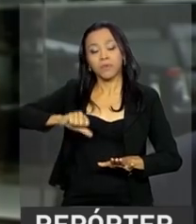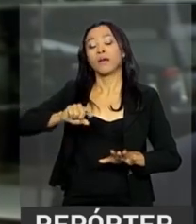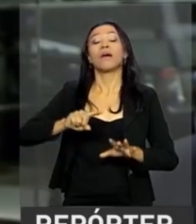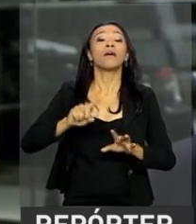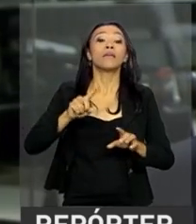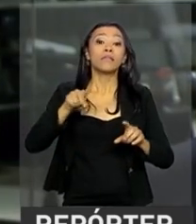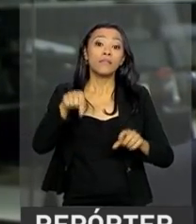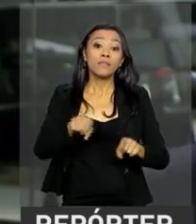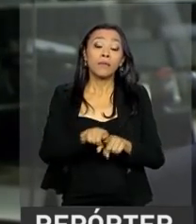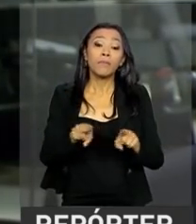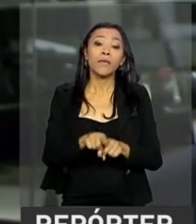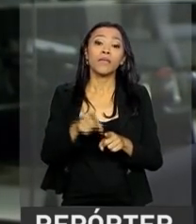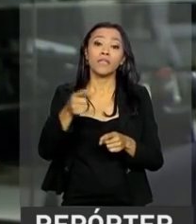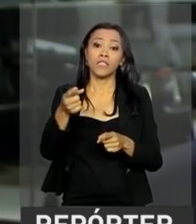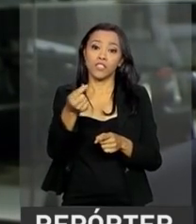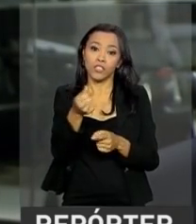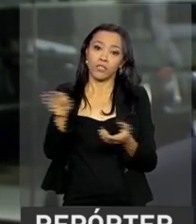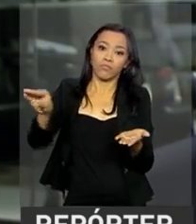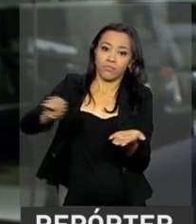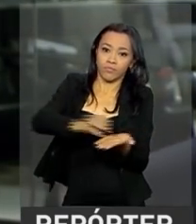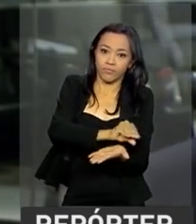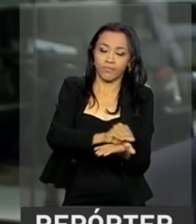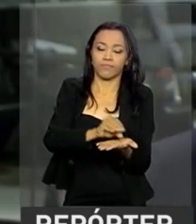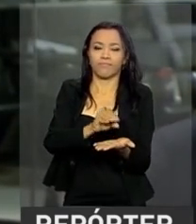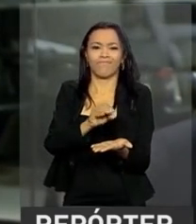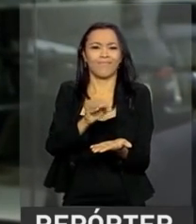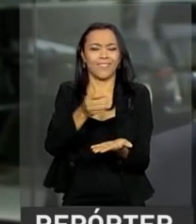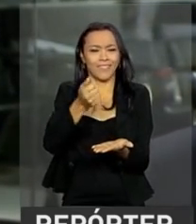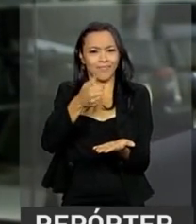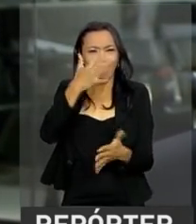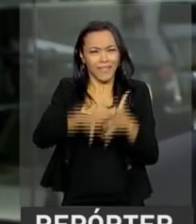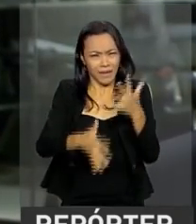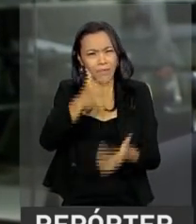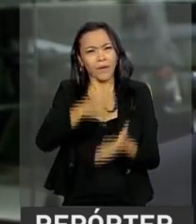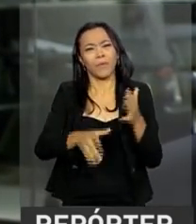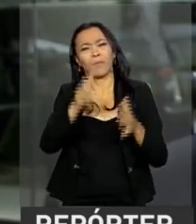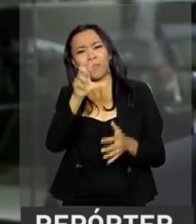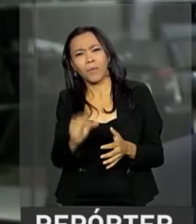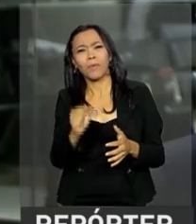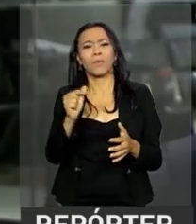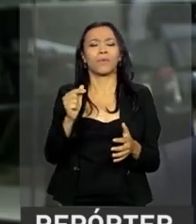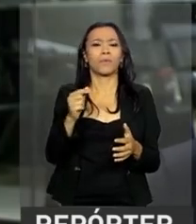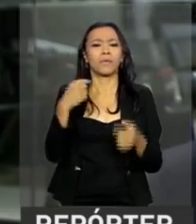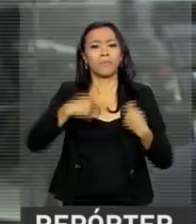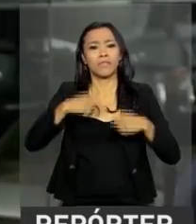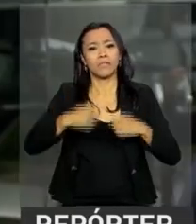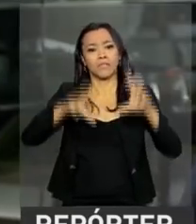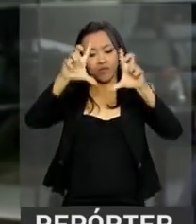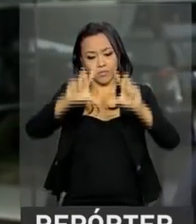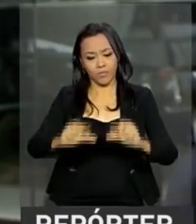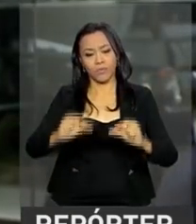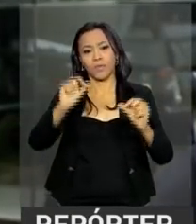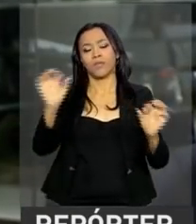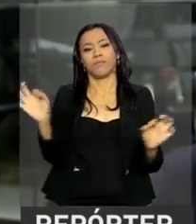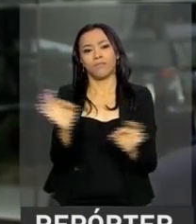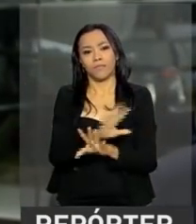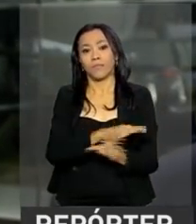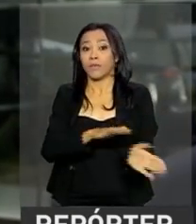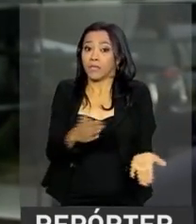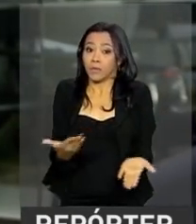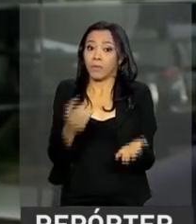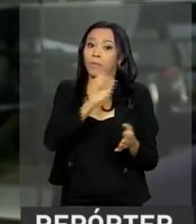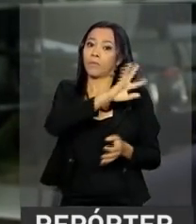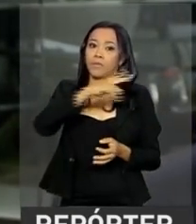que geraram dificuldades e que essas dificuldades evidentemente terão que ser superadas. O presidente Michel Temer